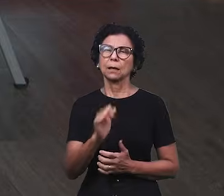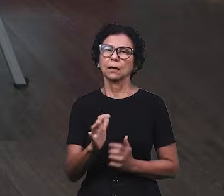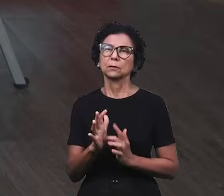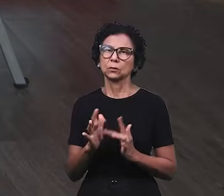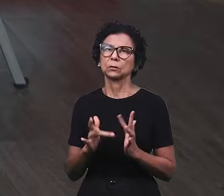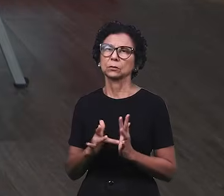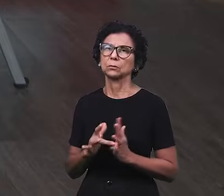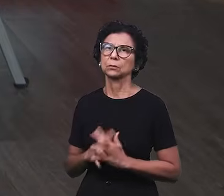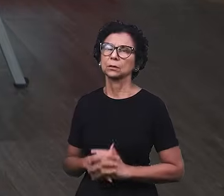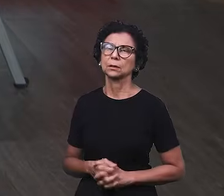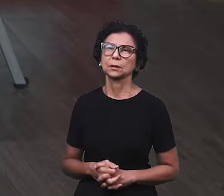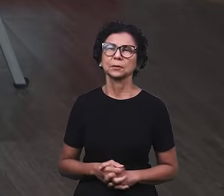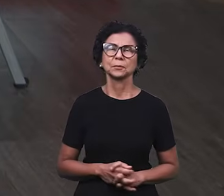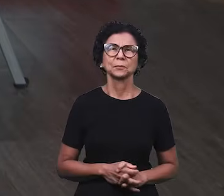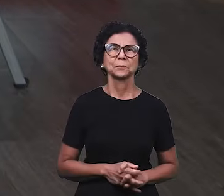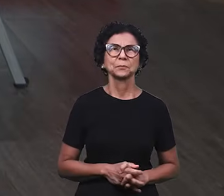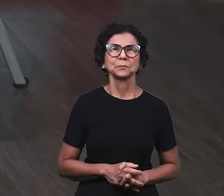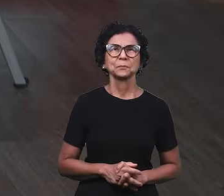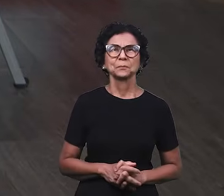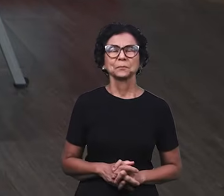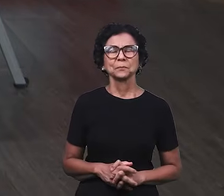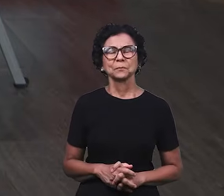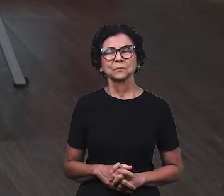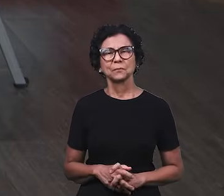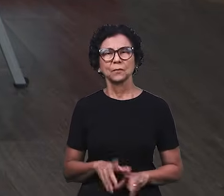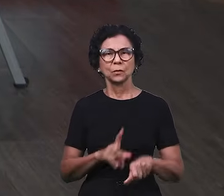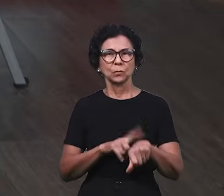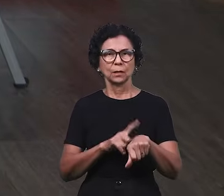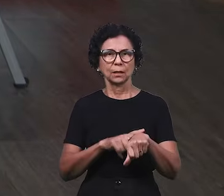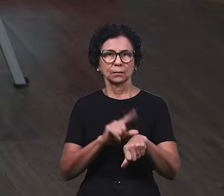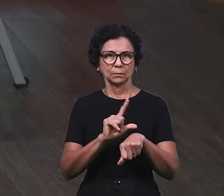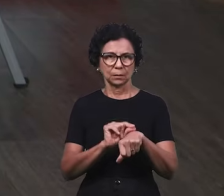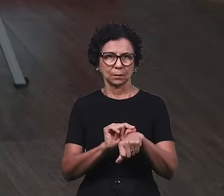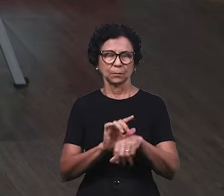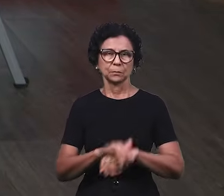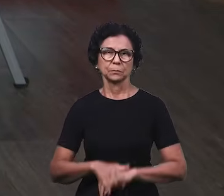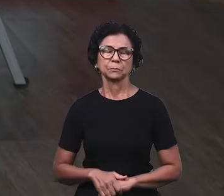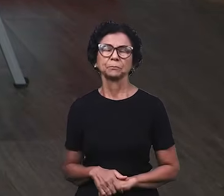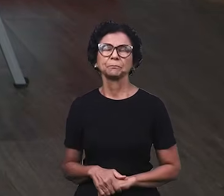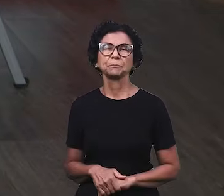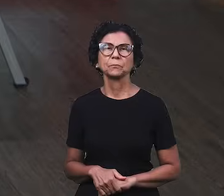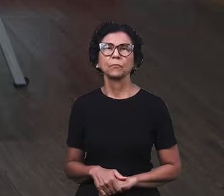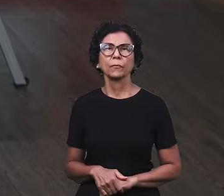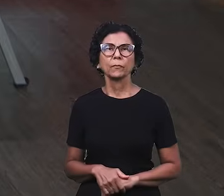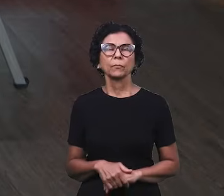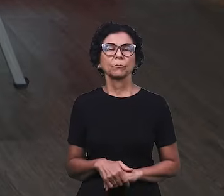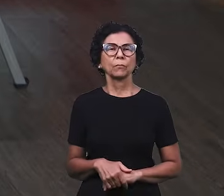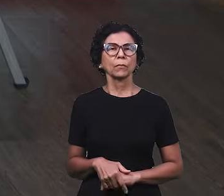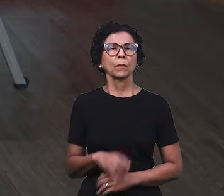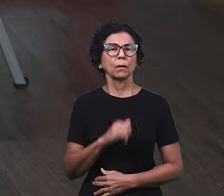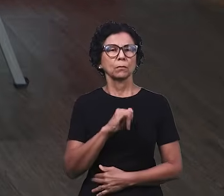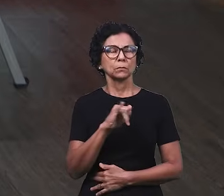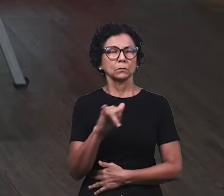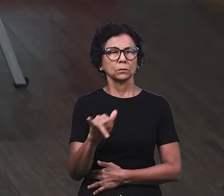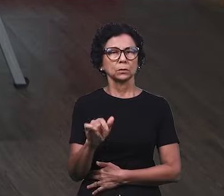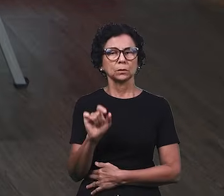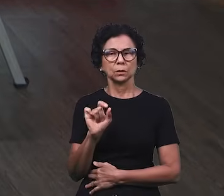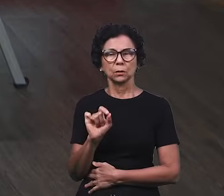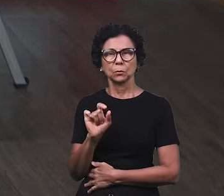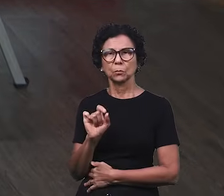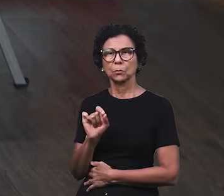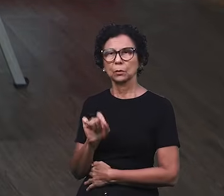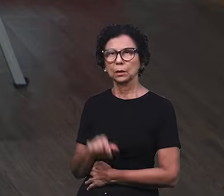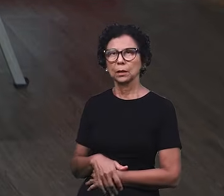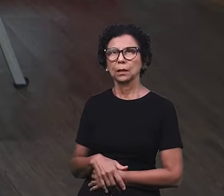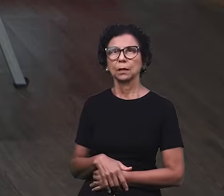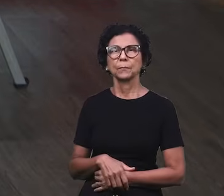Amém. O nosso tempo já está bem avançado. Eu ainda só queria citar aqui, né, que pegando